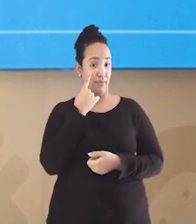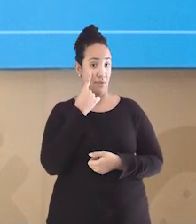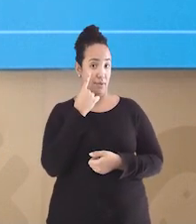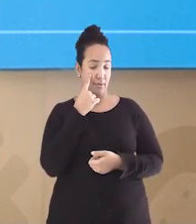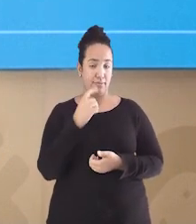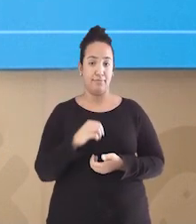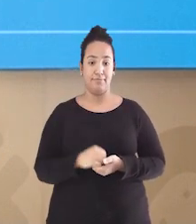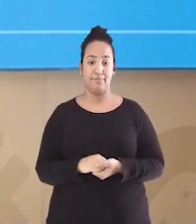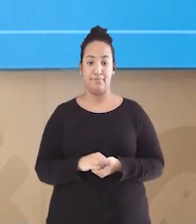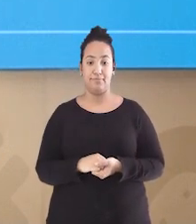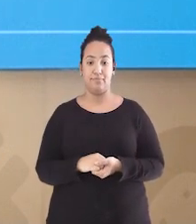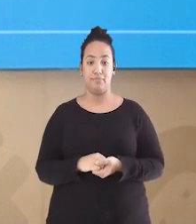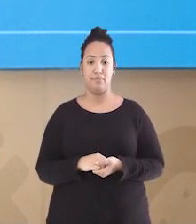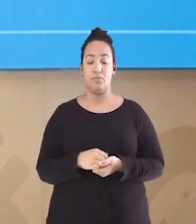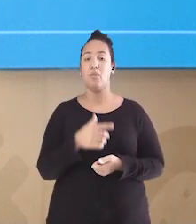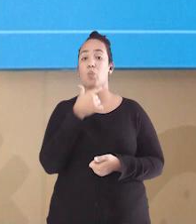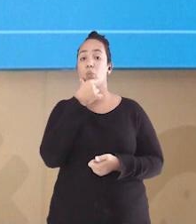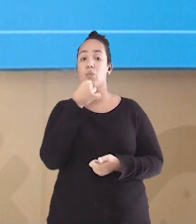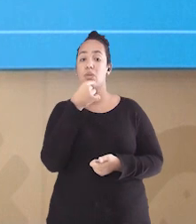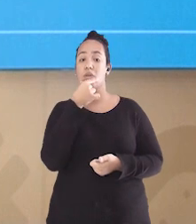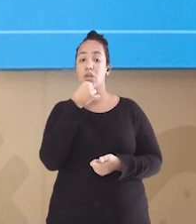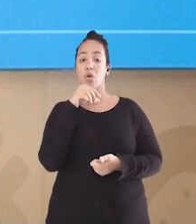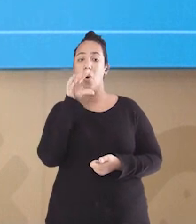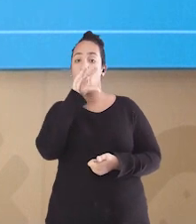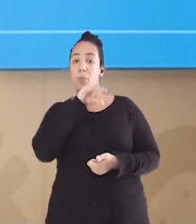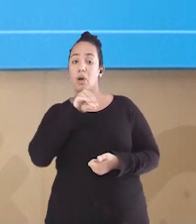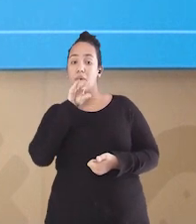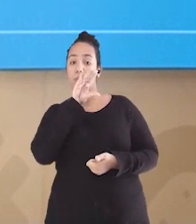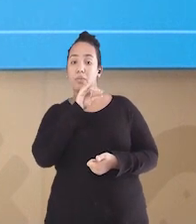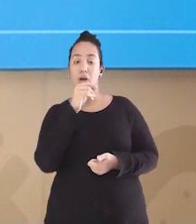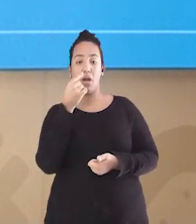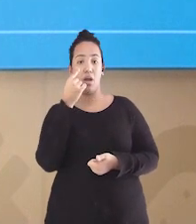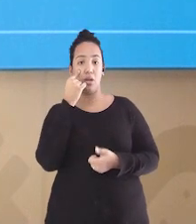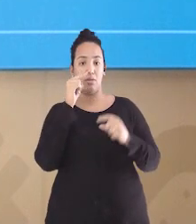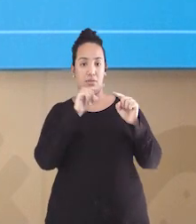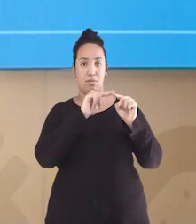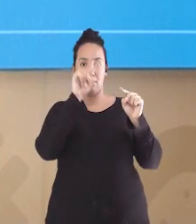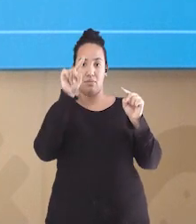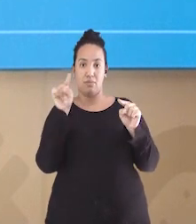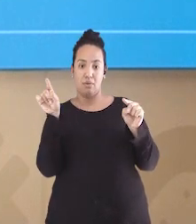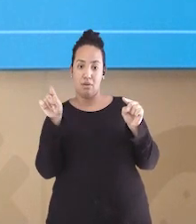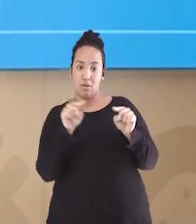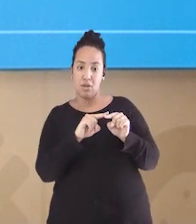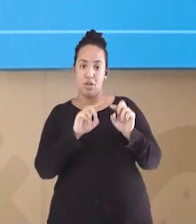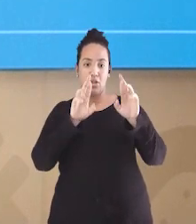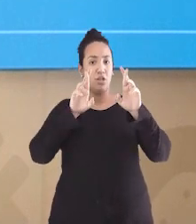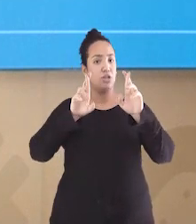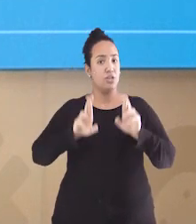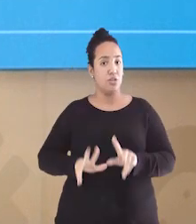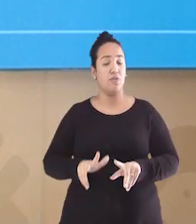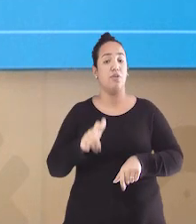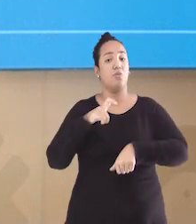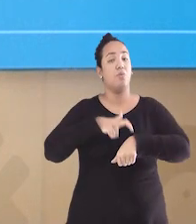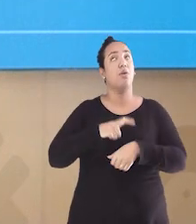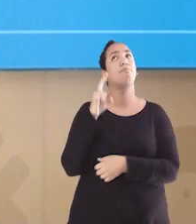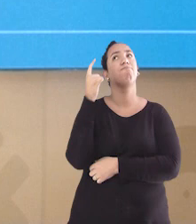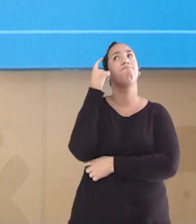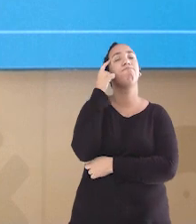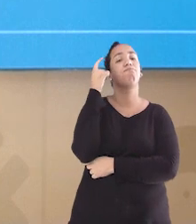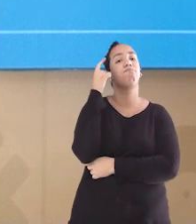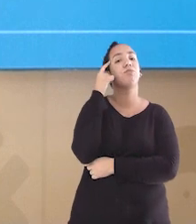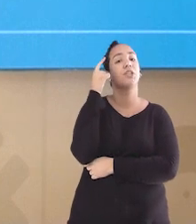Observe que o balão de fala do menino é diferente do balão onde ele está